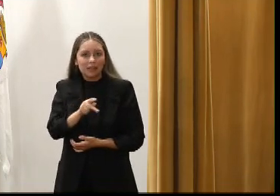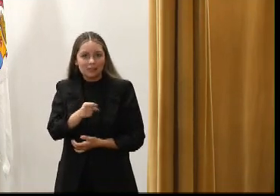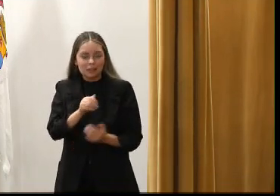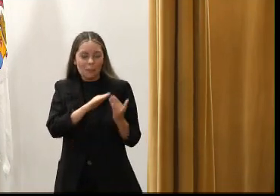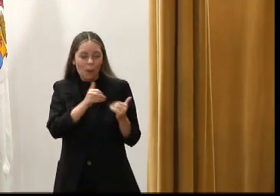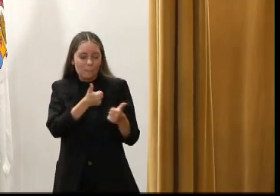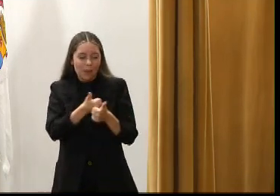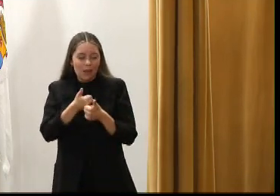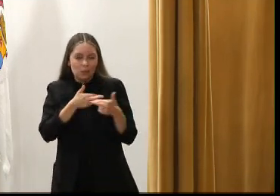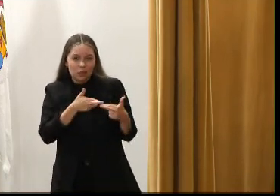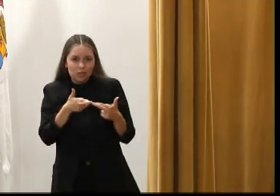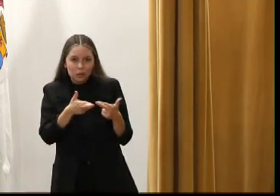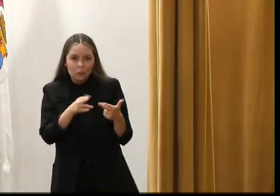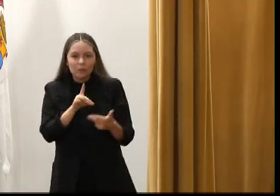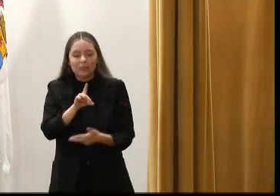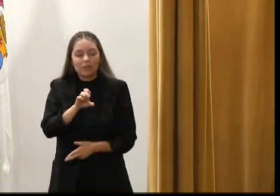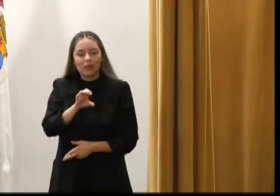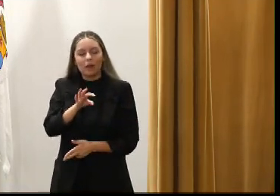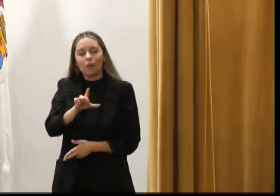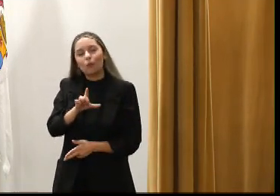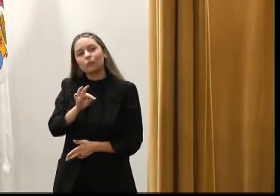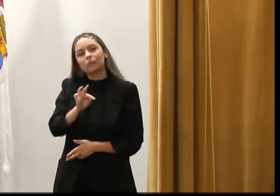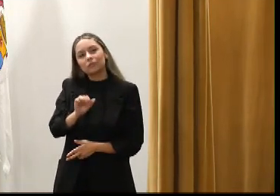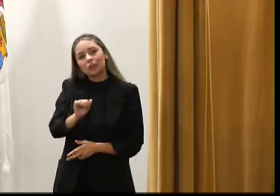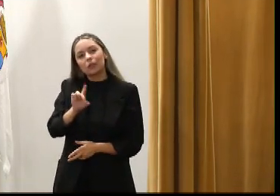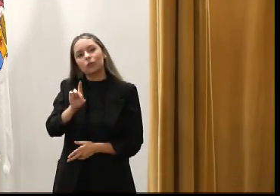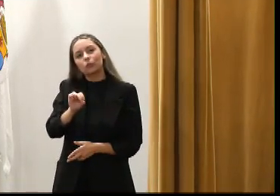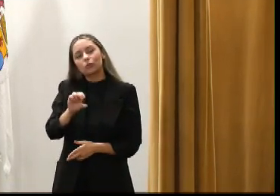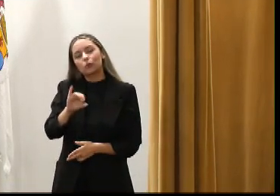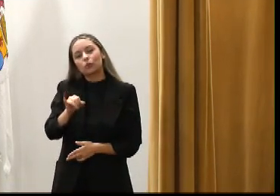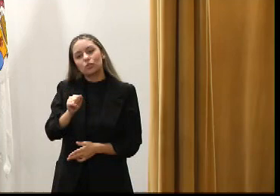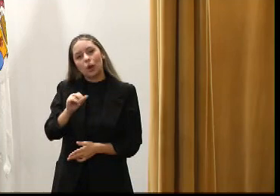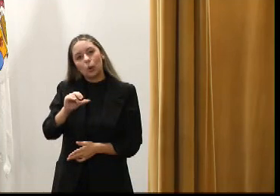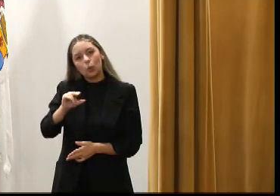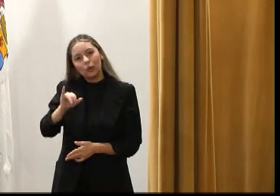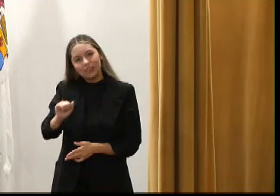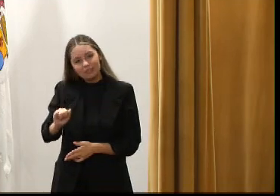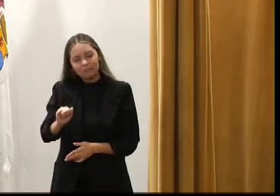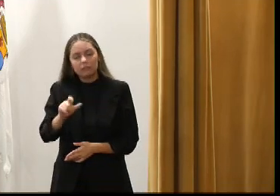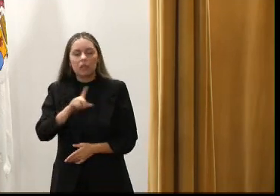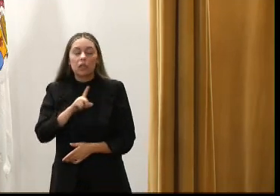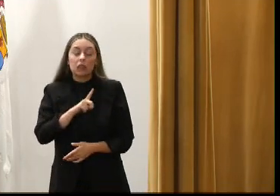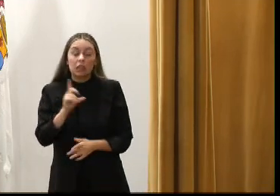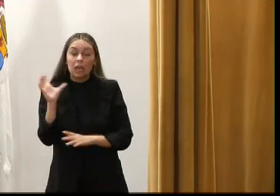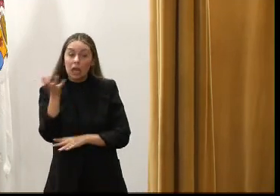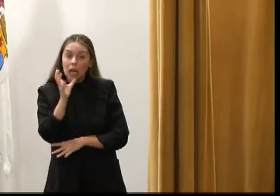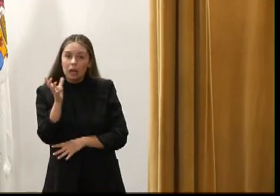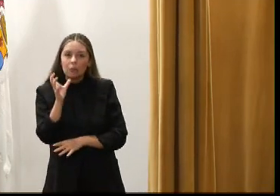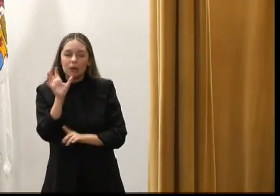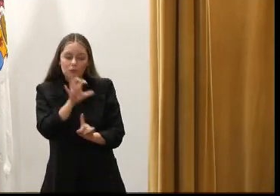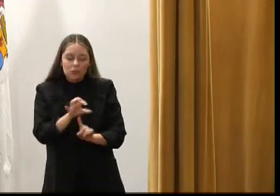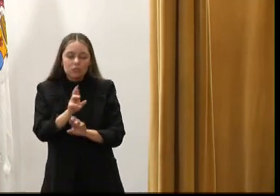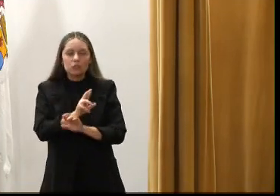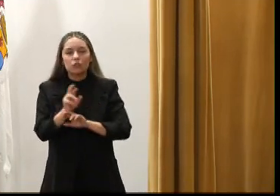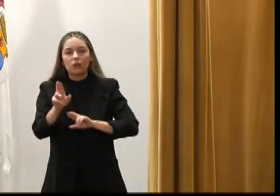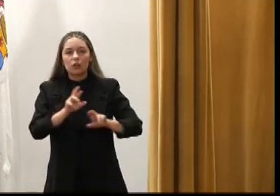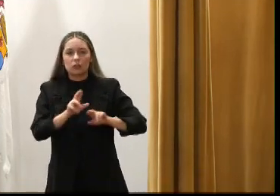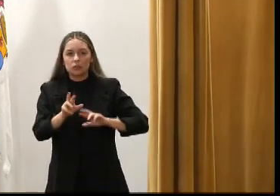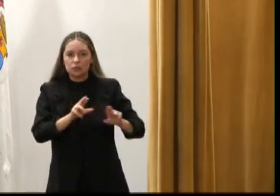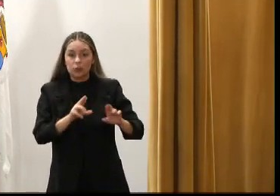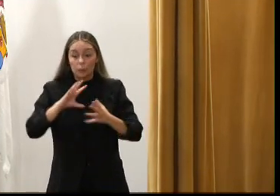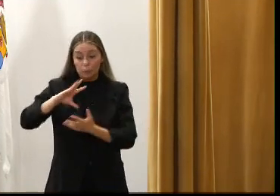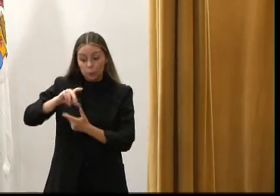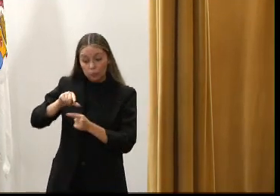Jacuí. O clima, a mudança climática afeta diferentemente as populações. Não só no mundo,